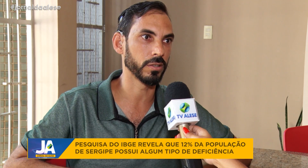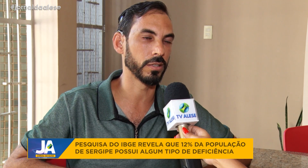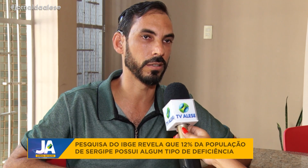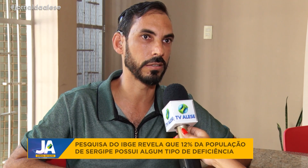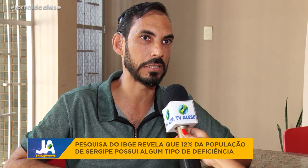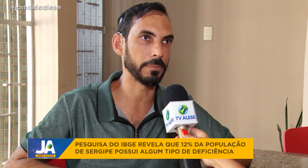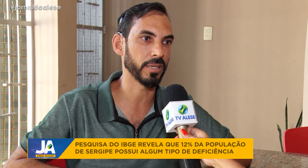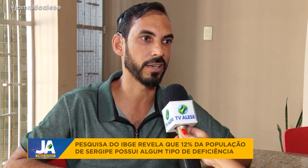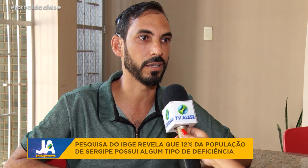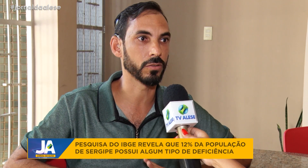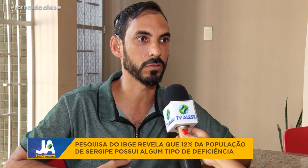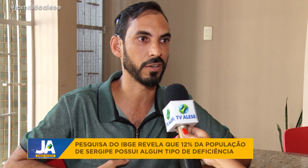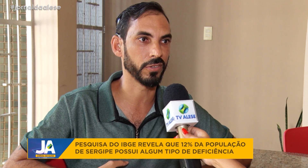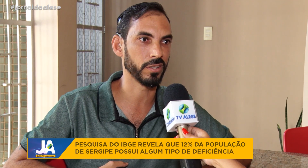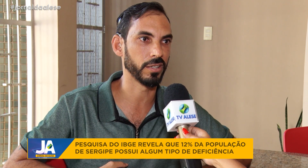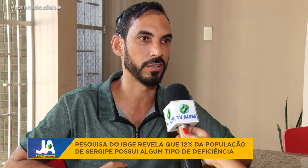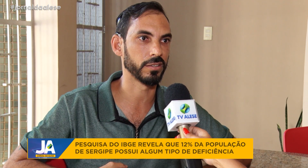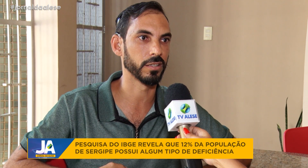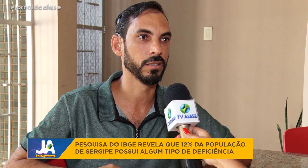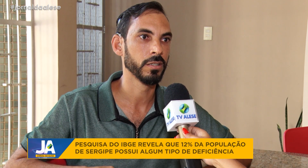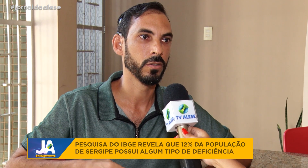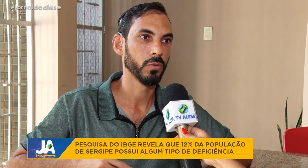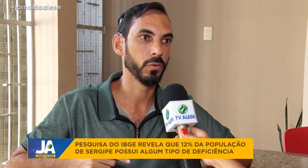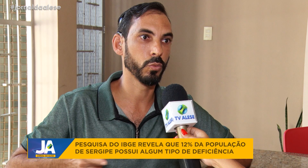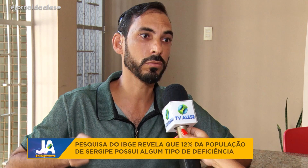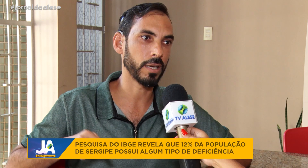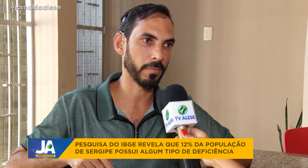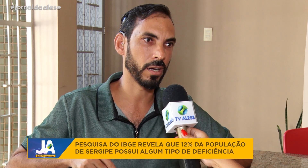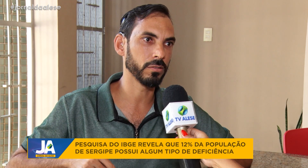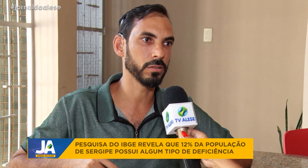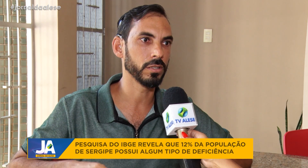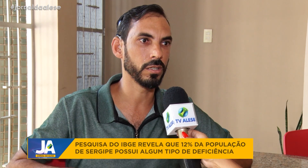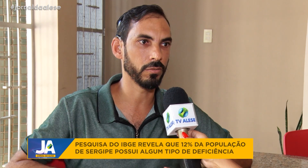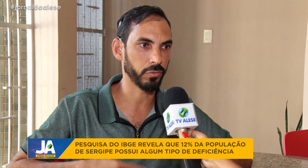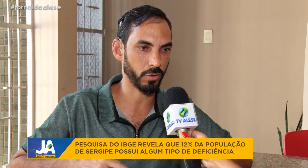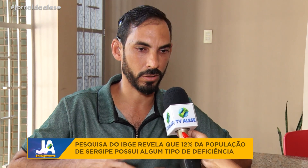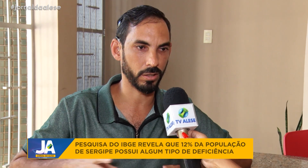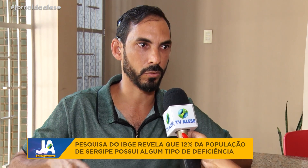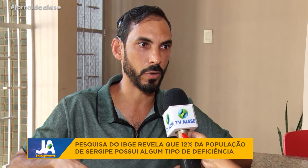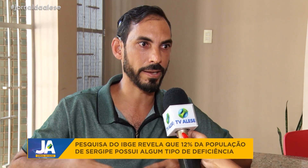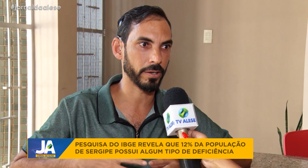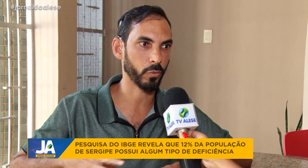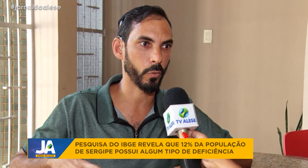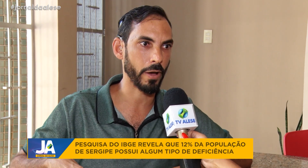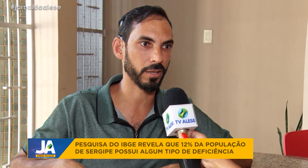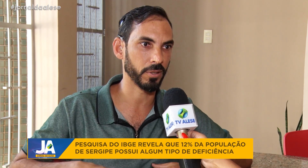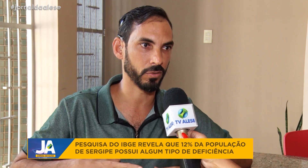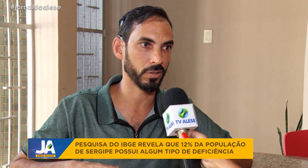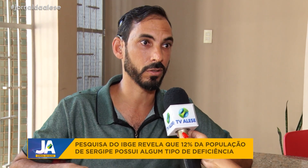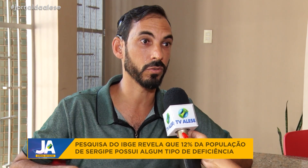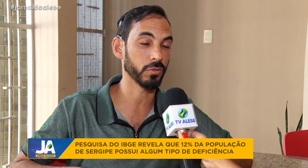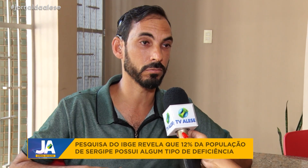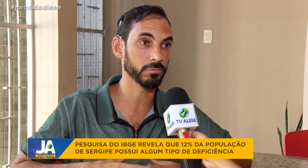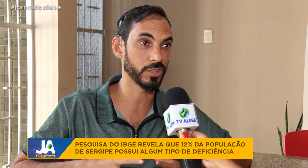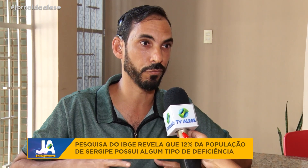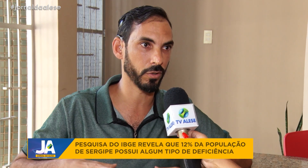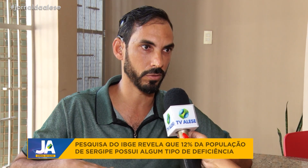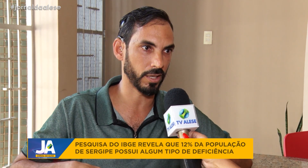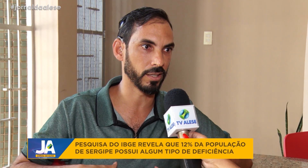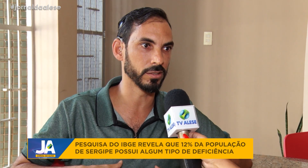social desse empregado com deficiência no trabalho e fora dele com as pessoas. Então